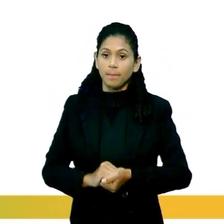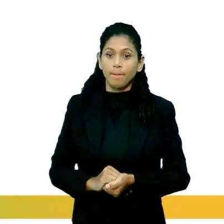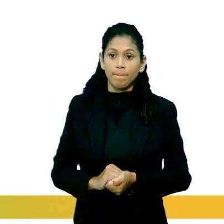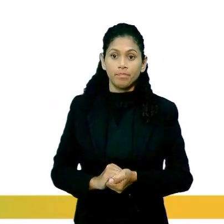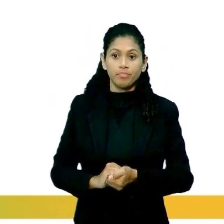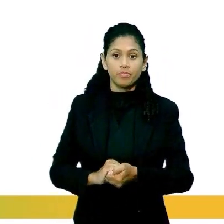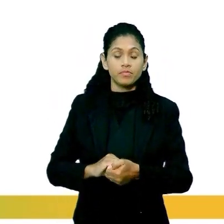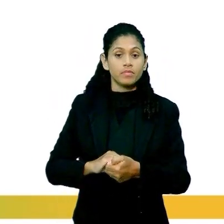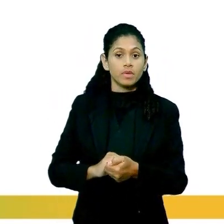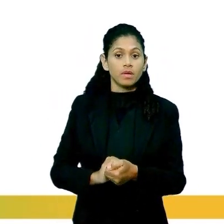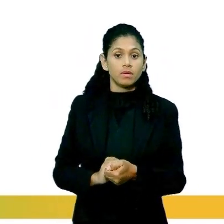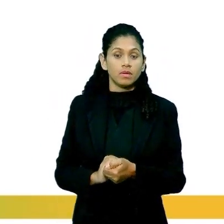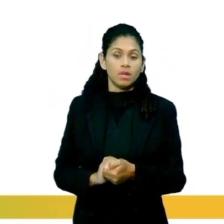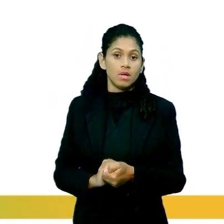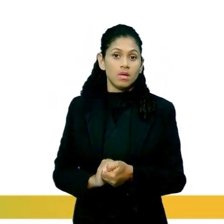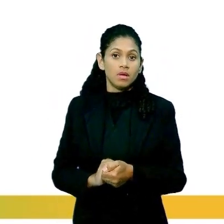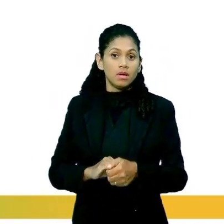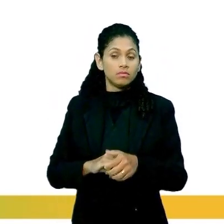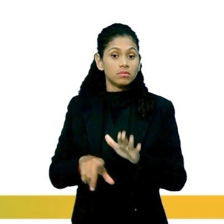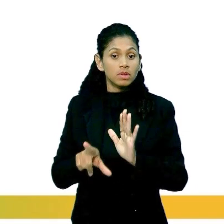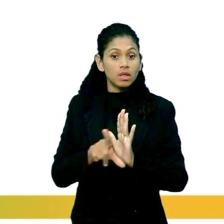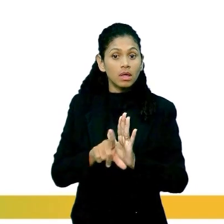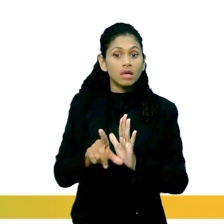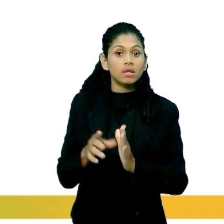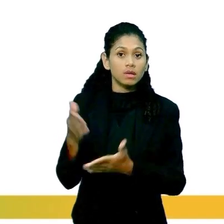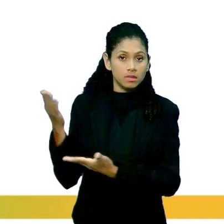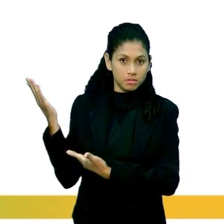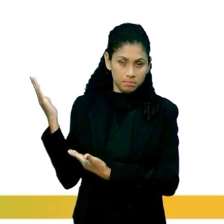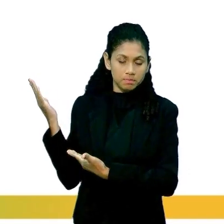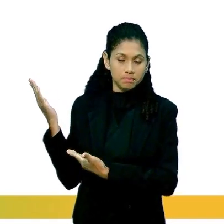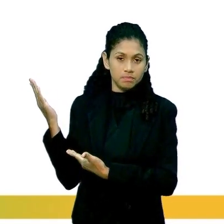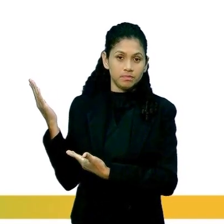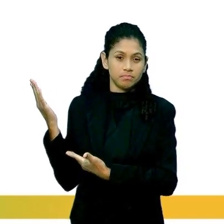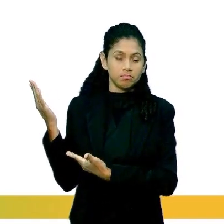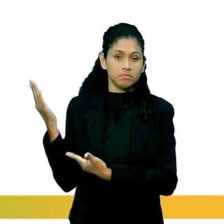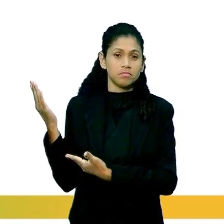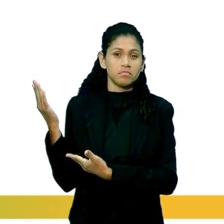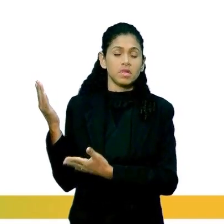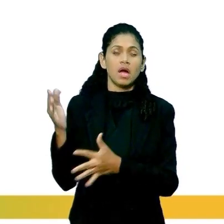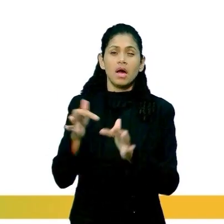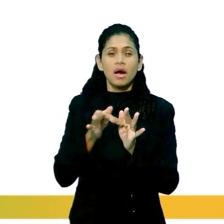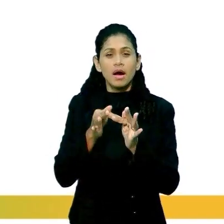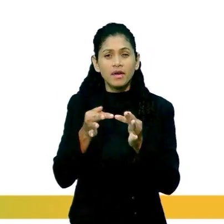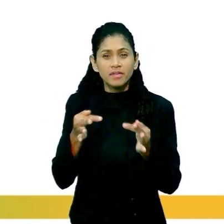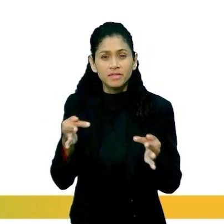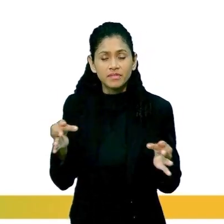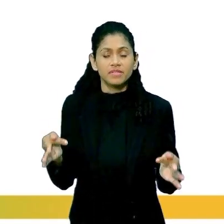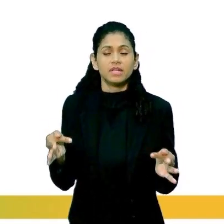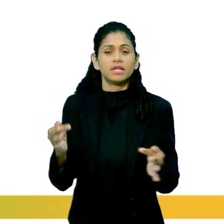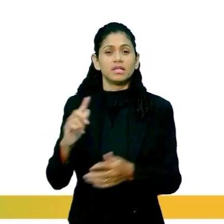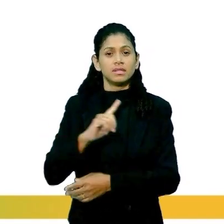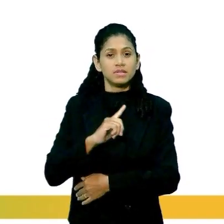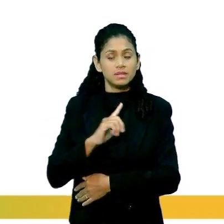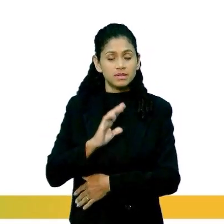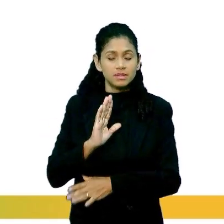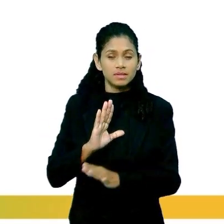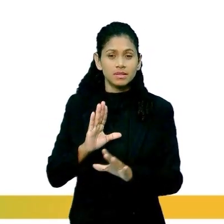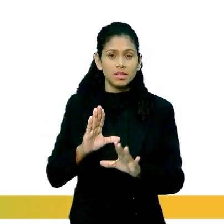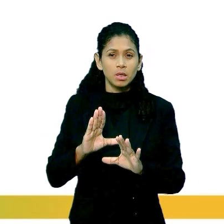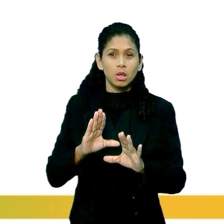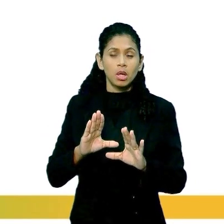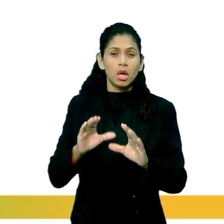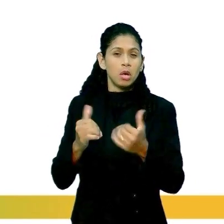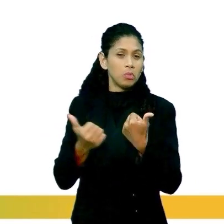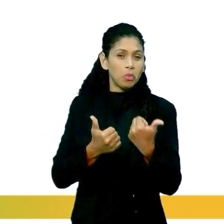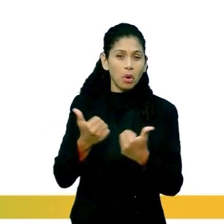que a lei de conservação de massa, a lei de Lavoisier, é aquela famosa frase de para-choques de caminhão, né? Na natureza,